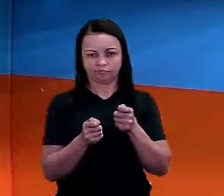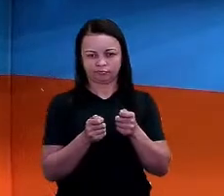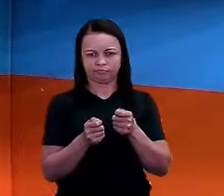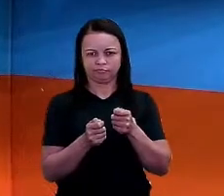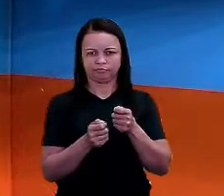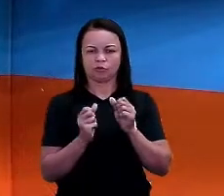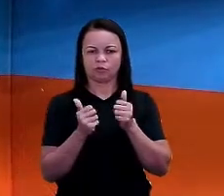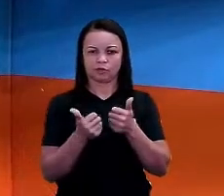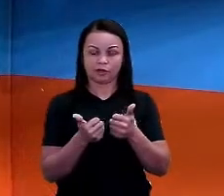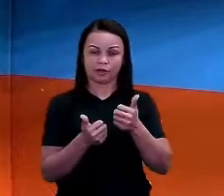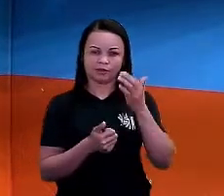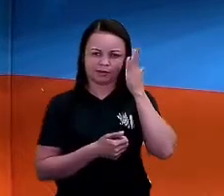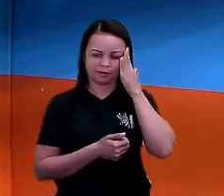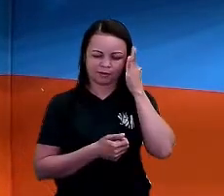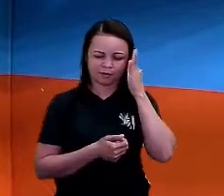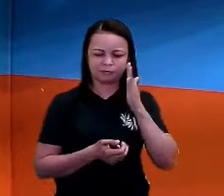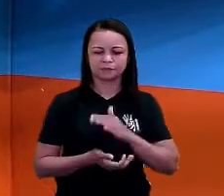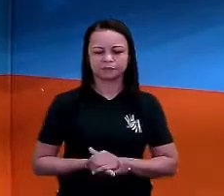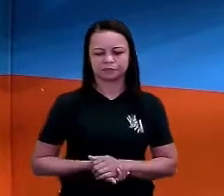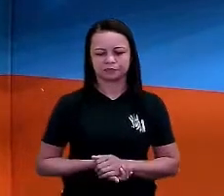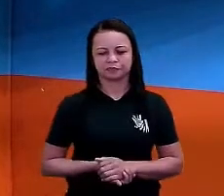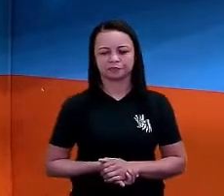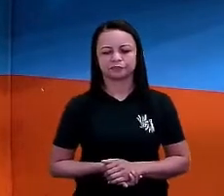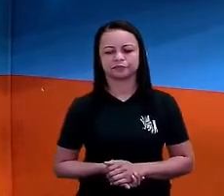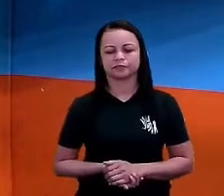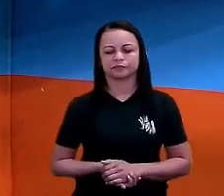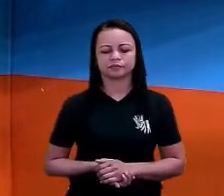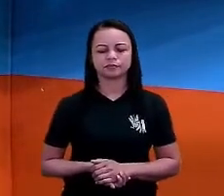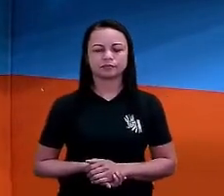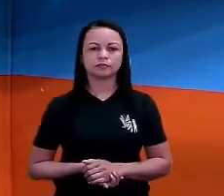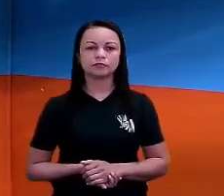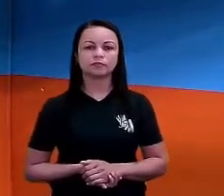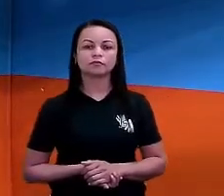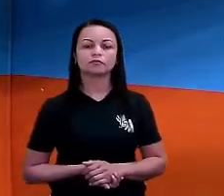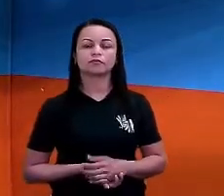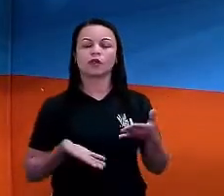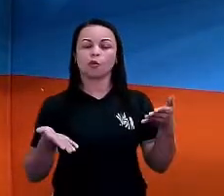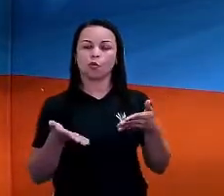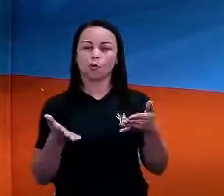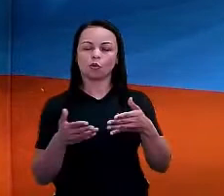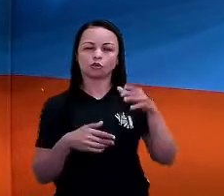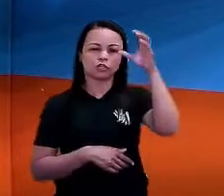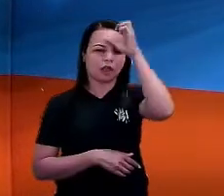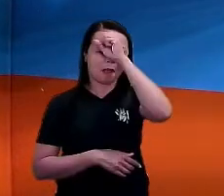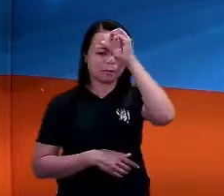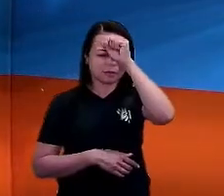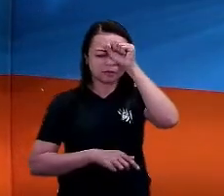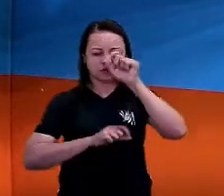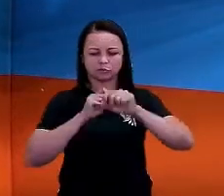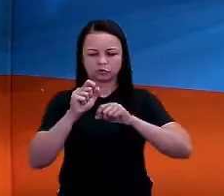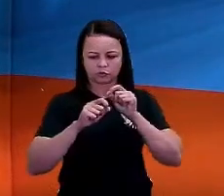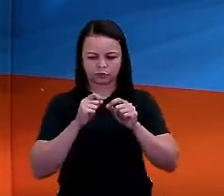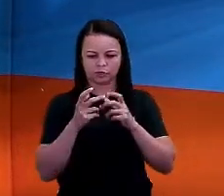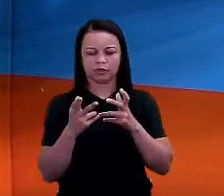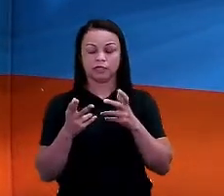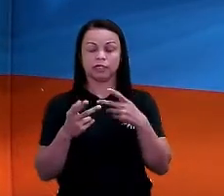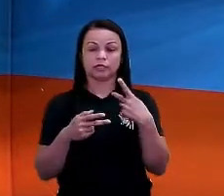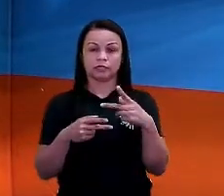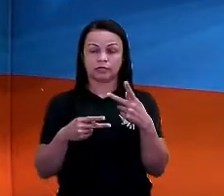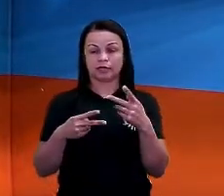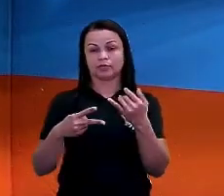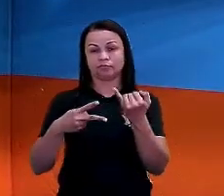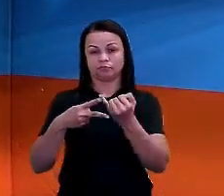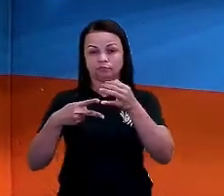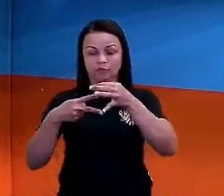entender? Então, vamos seguir, né? Hoje, a gente conseguiu aprender que polígono é uma região limitada por segmentos